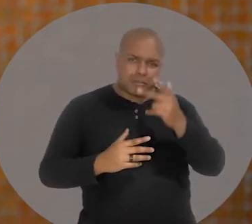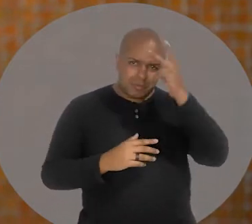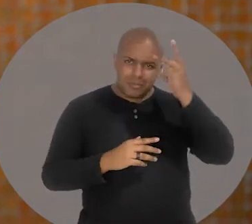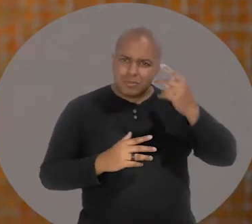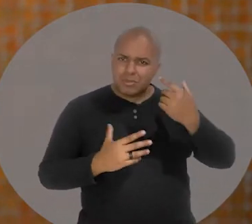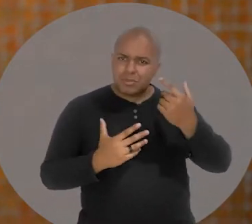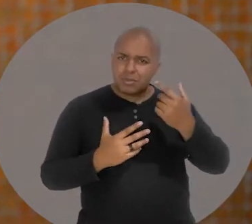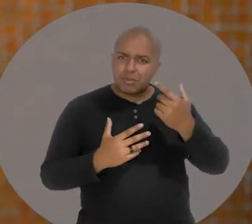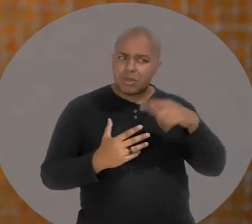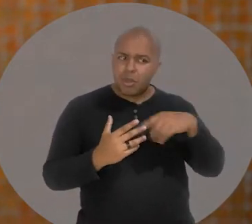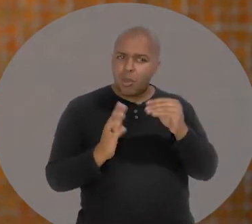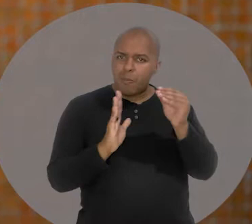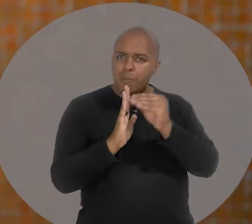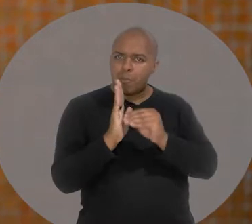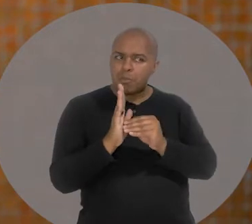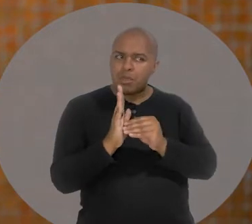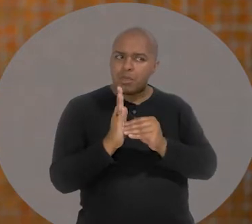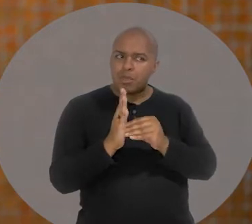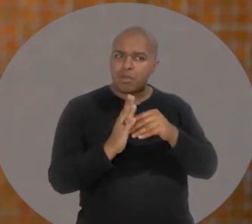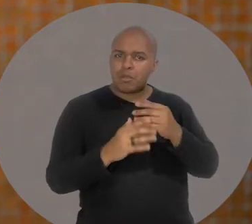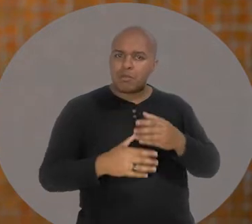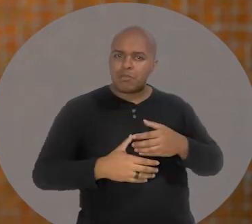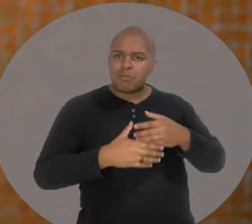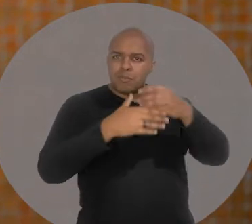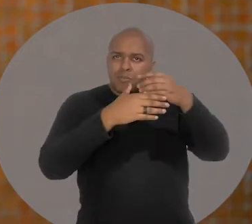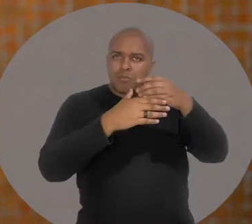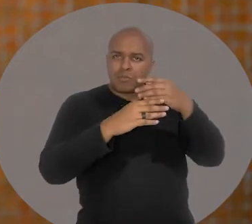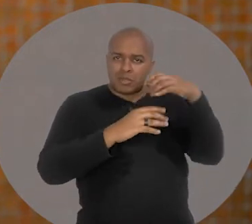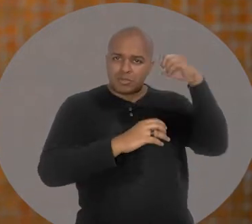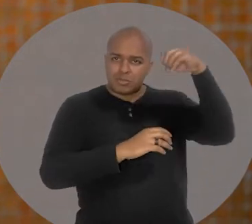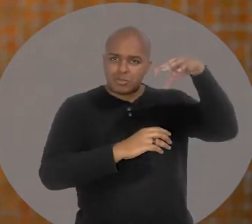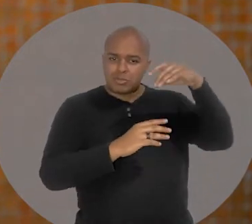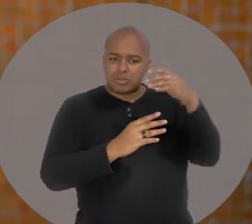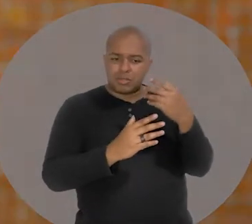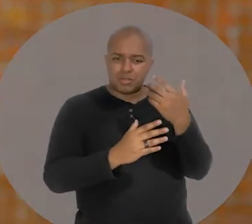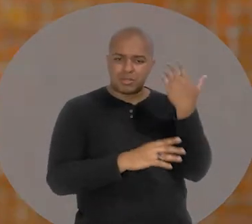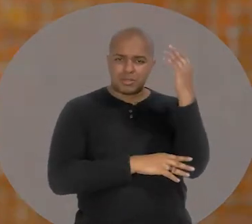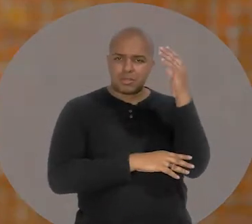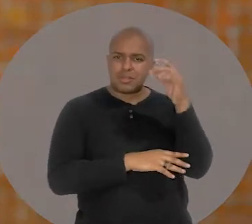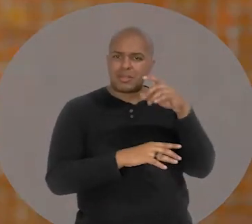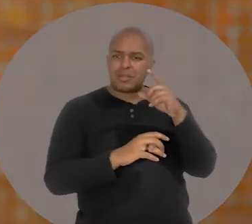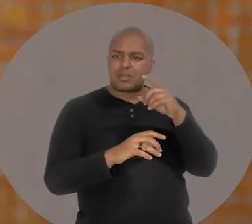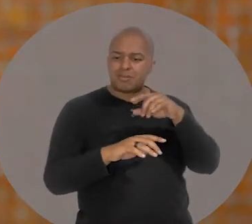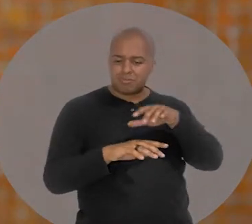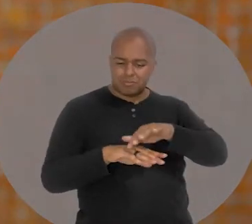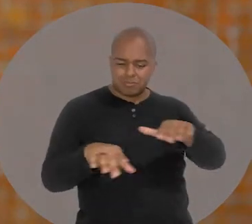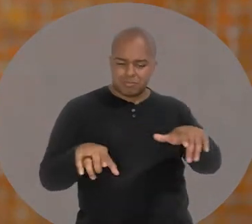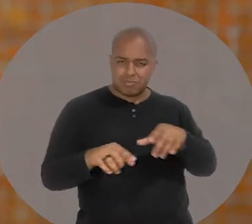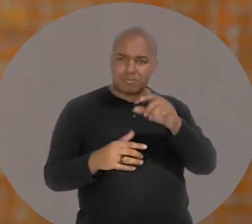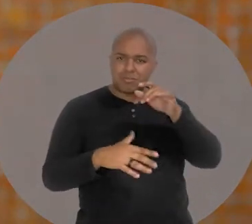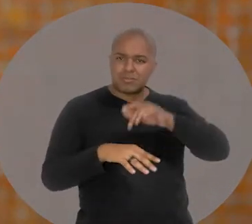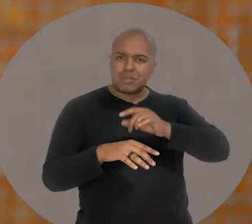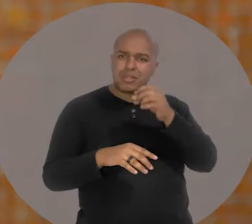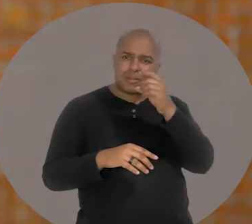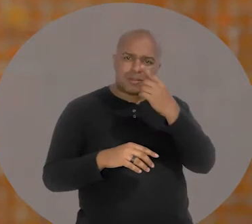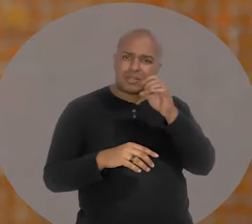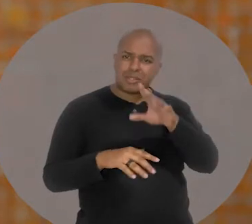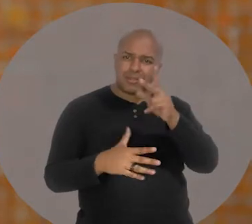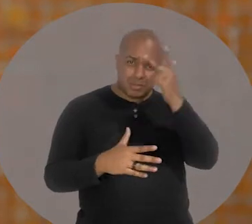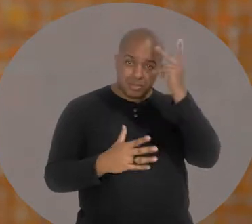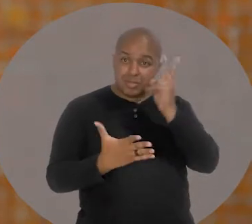pessoas colocam postes no meio da calçada, latas de lixo, pessoas o tempo